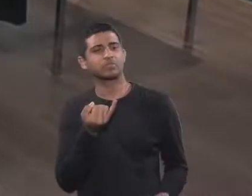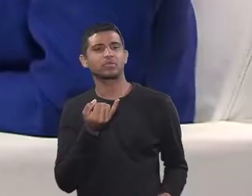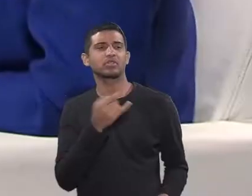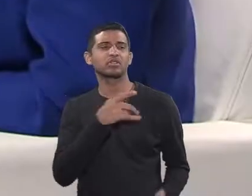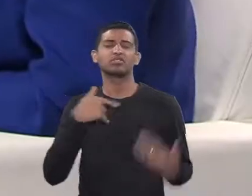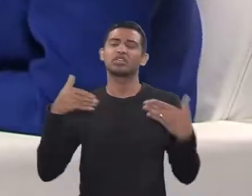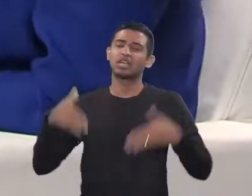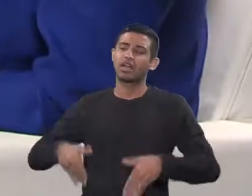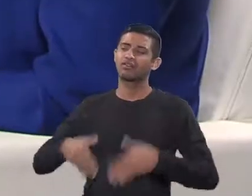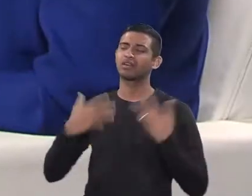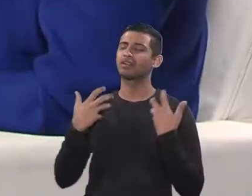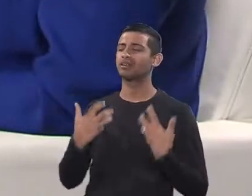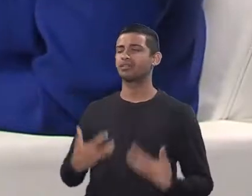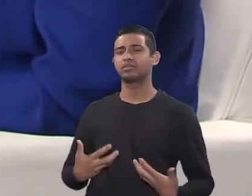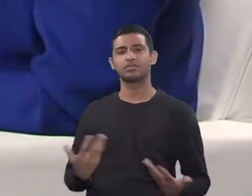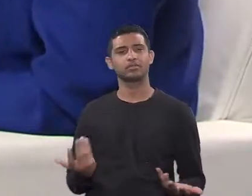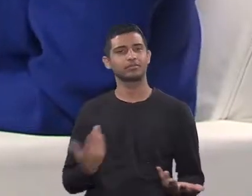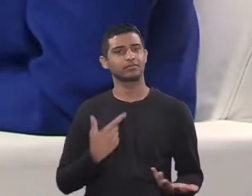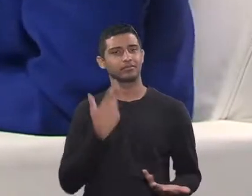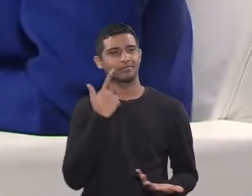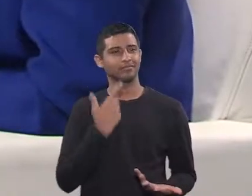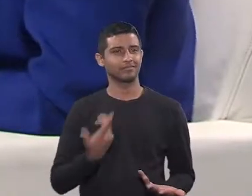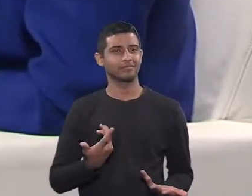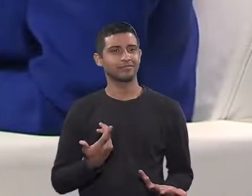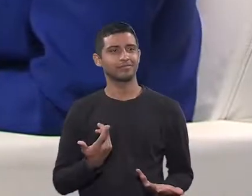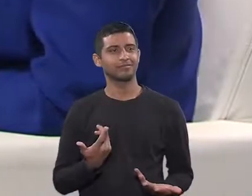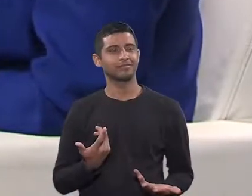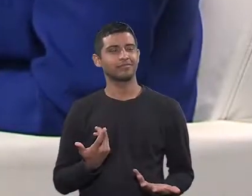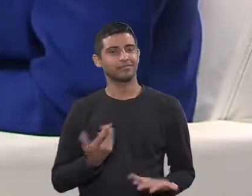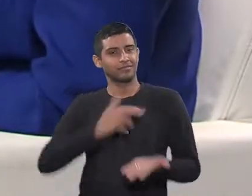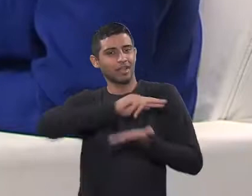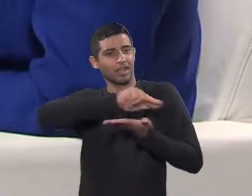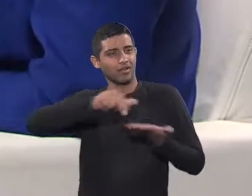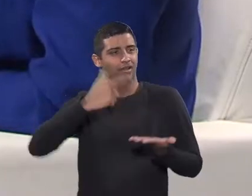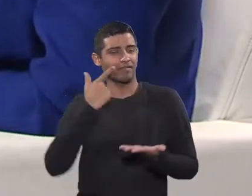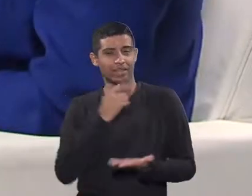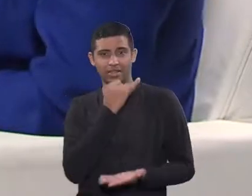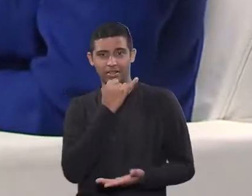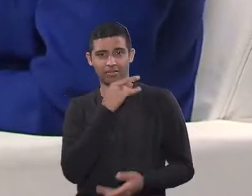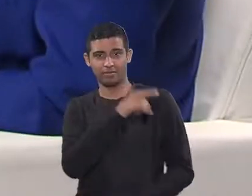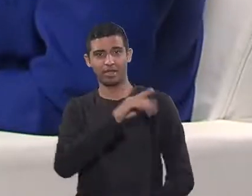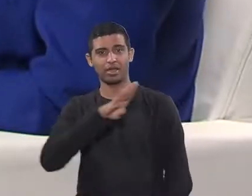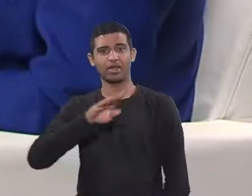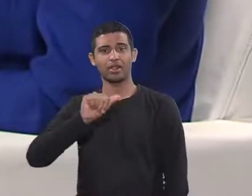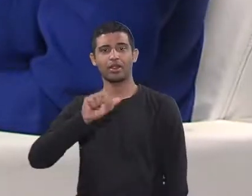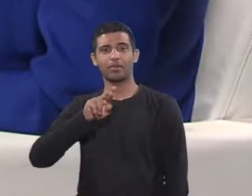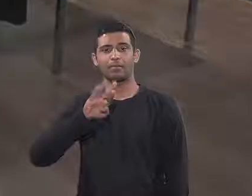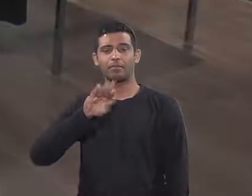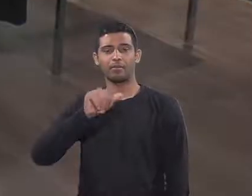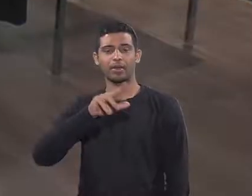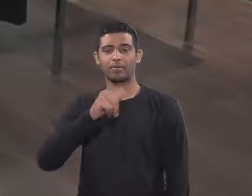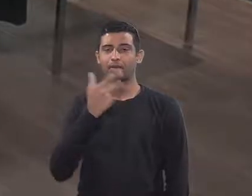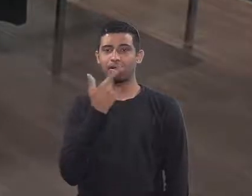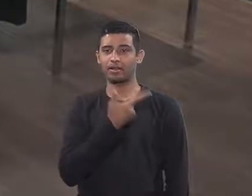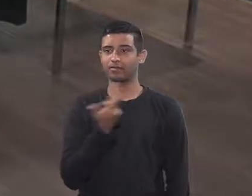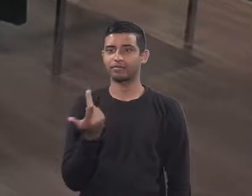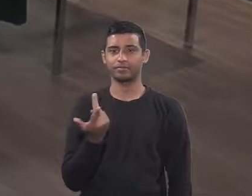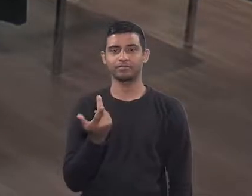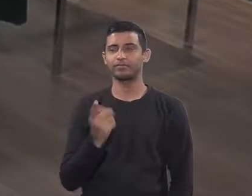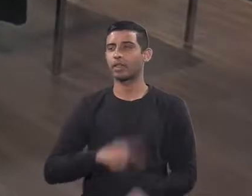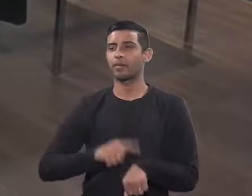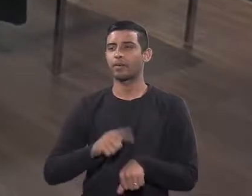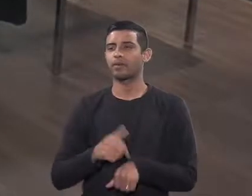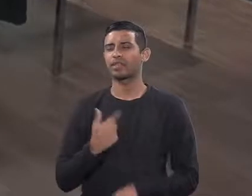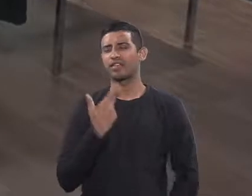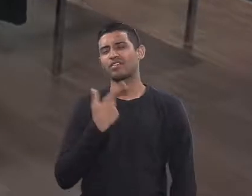chegava cansada, enfim. Mas essas coisas, Bárbara inclusive falou isso antes, né, Rita? Que em um momento ela falou